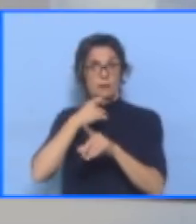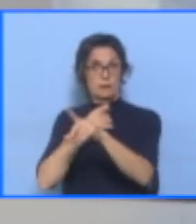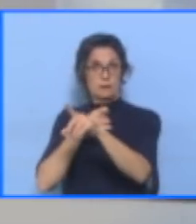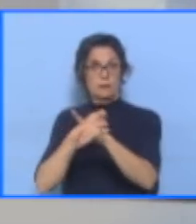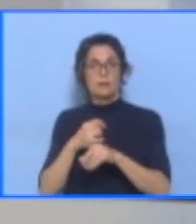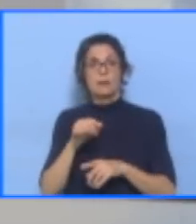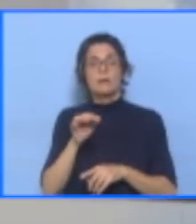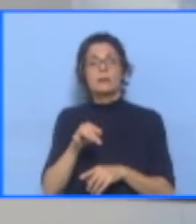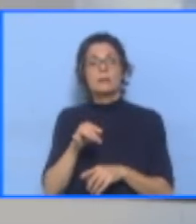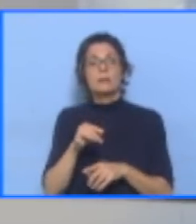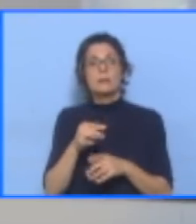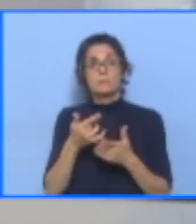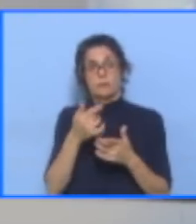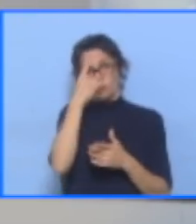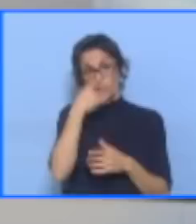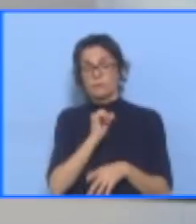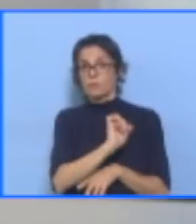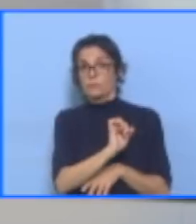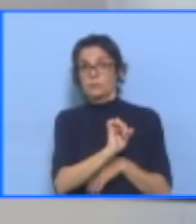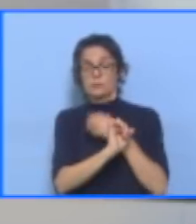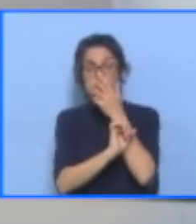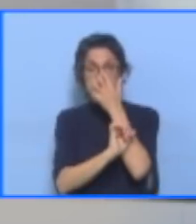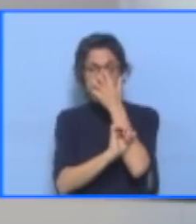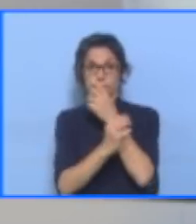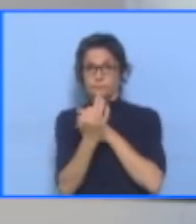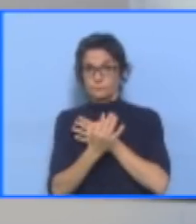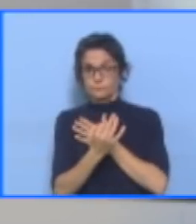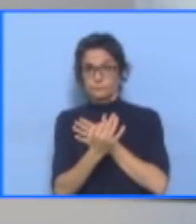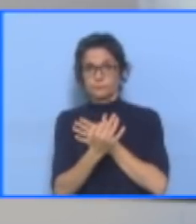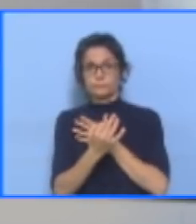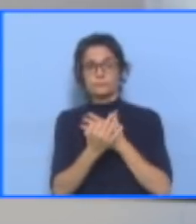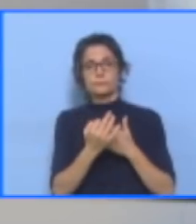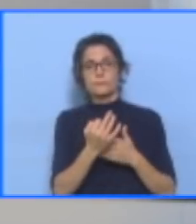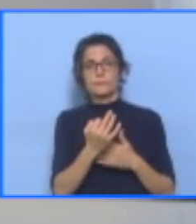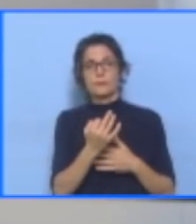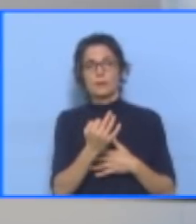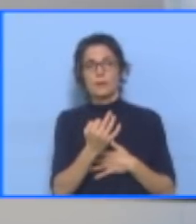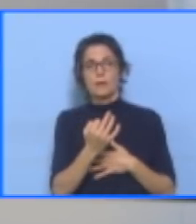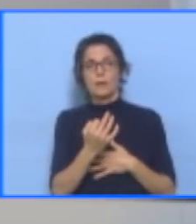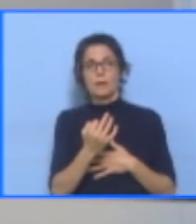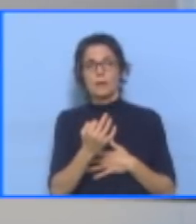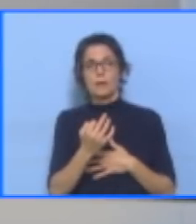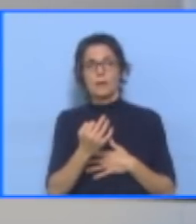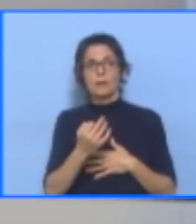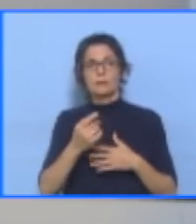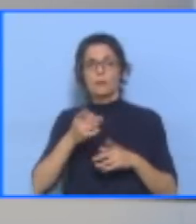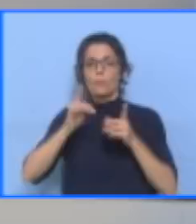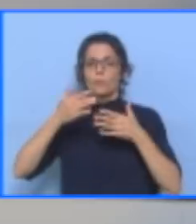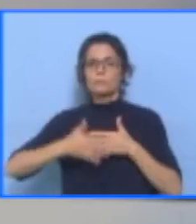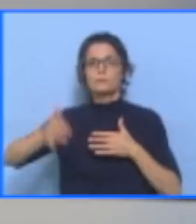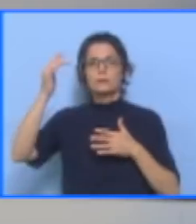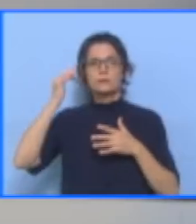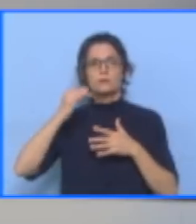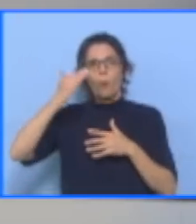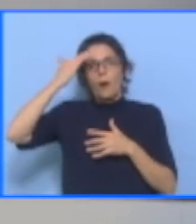Tomás Moro e ele trouxe a ele, pode-se dizer, que inaugurou a questão moderna da consciência. Aliás, um dos seus últimos